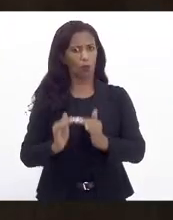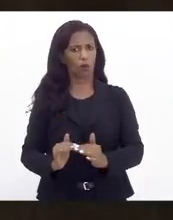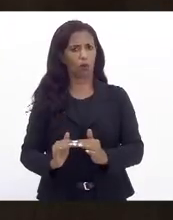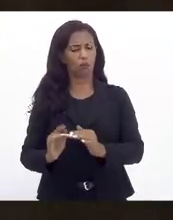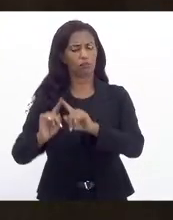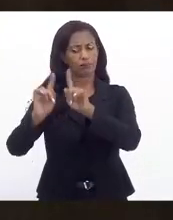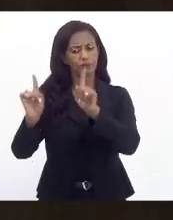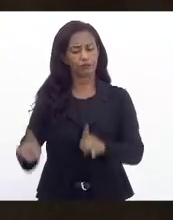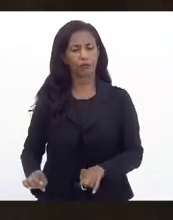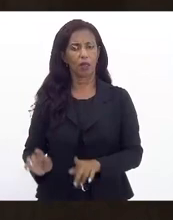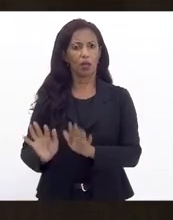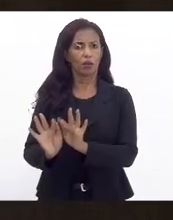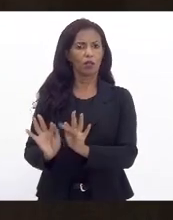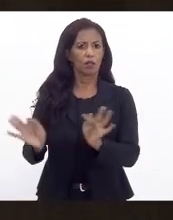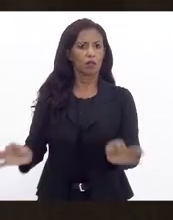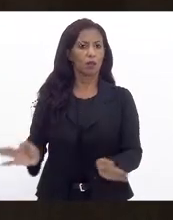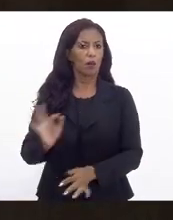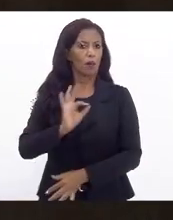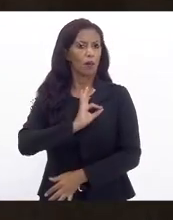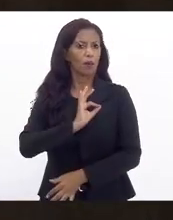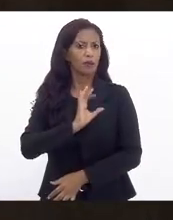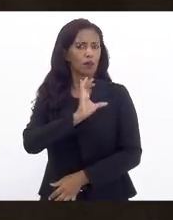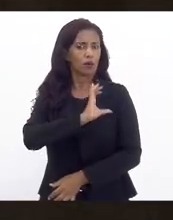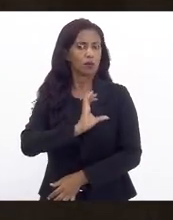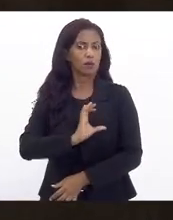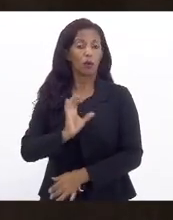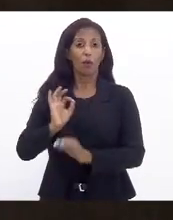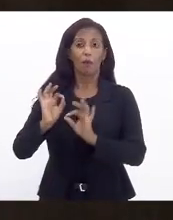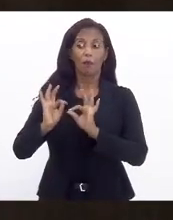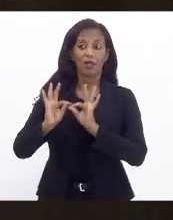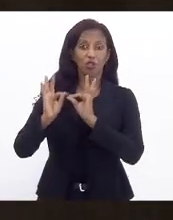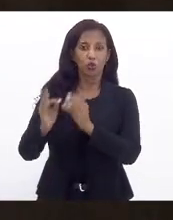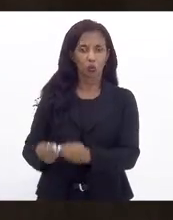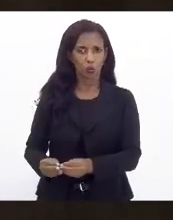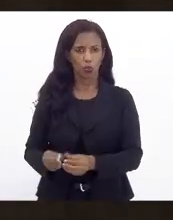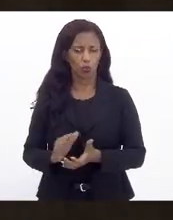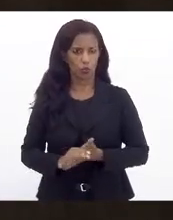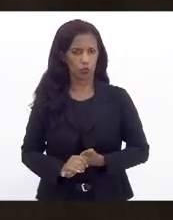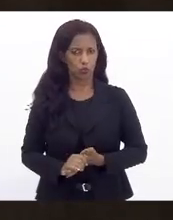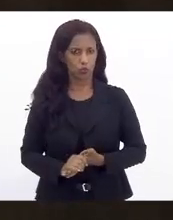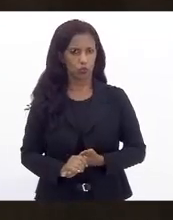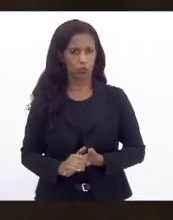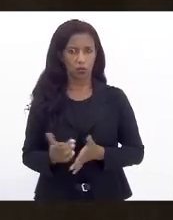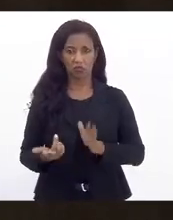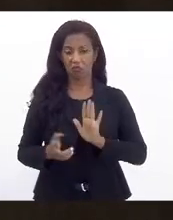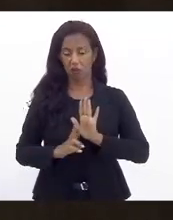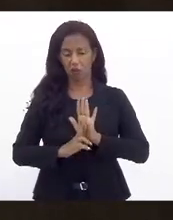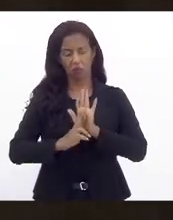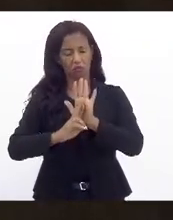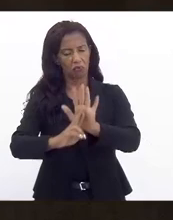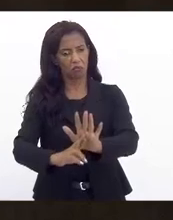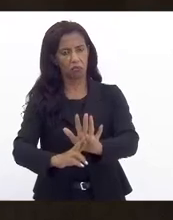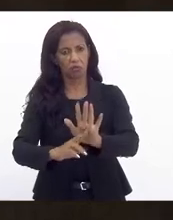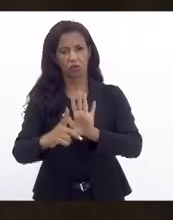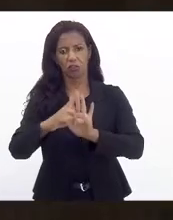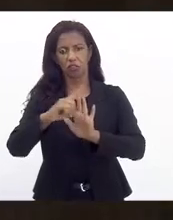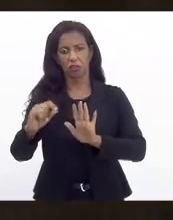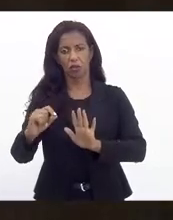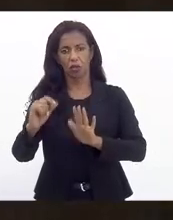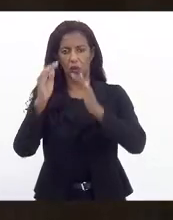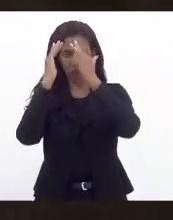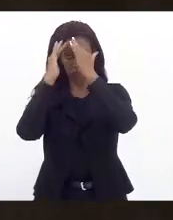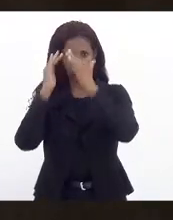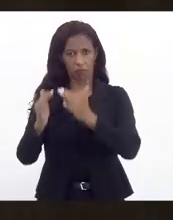que não são apenas os policiais civis mas todos os servidores públicos então não apresentarei destaque atendendo a